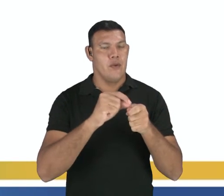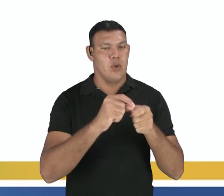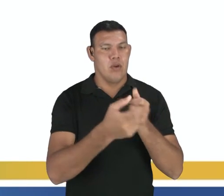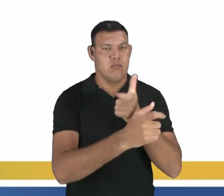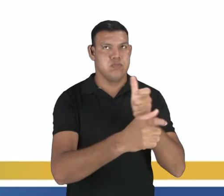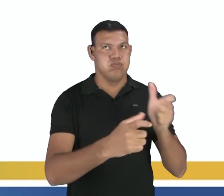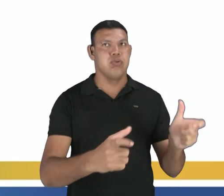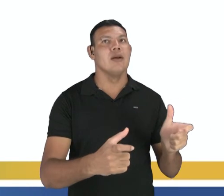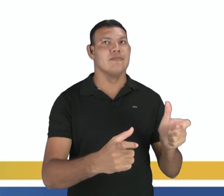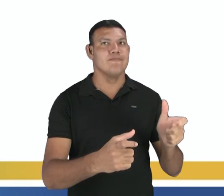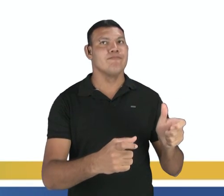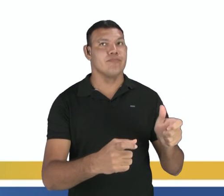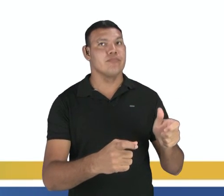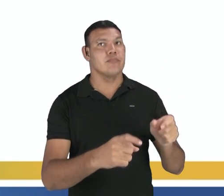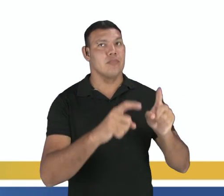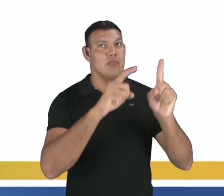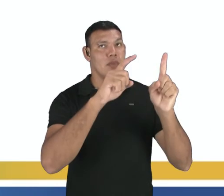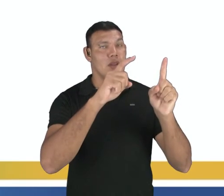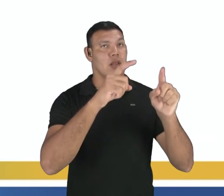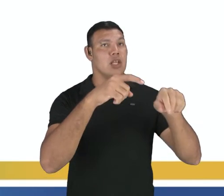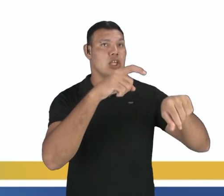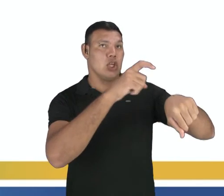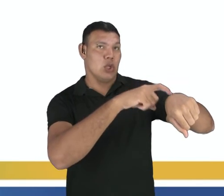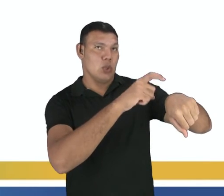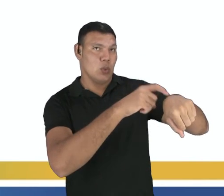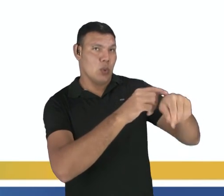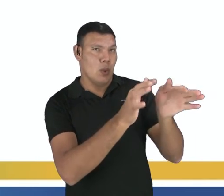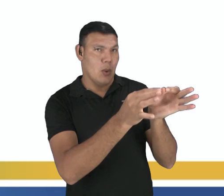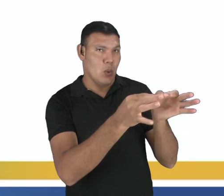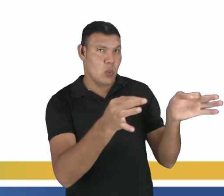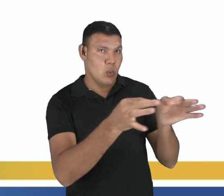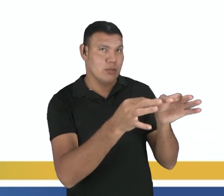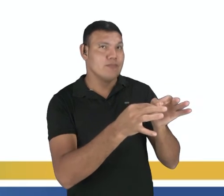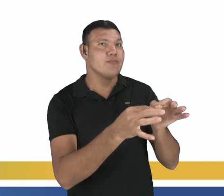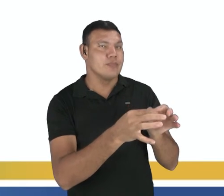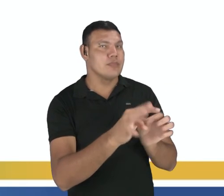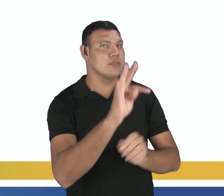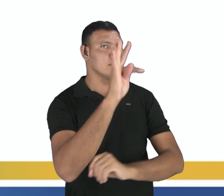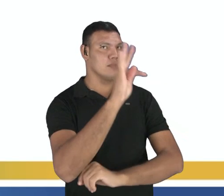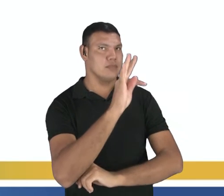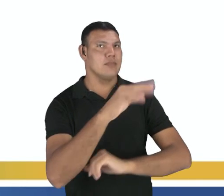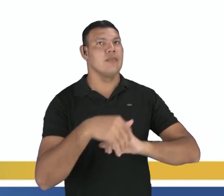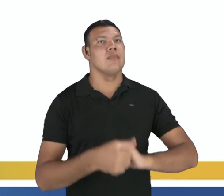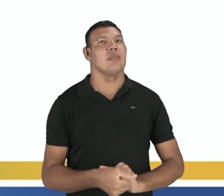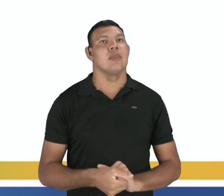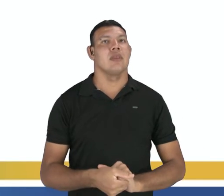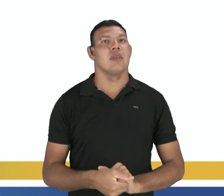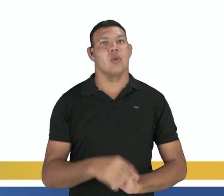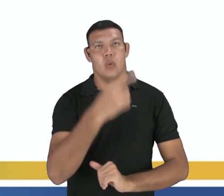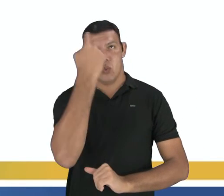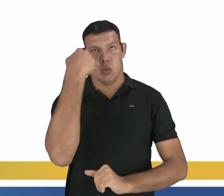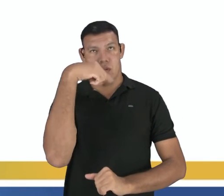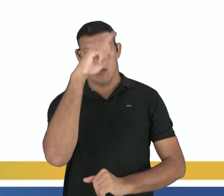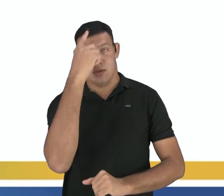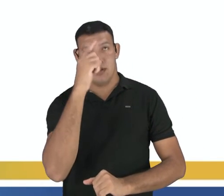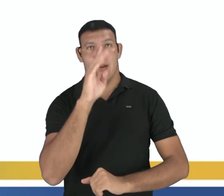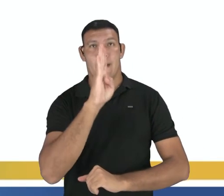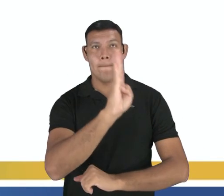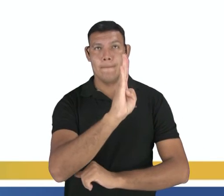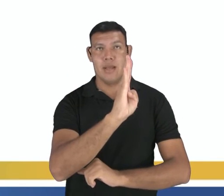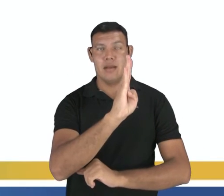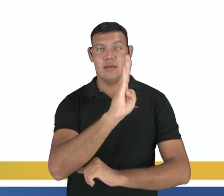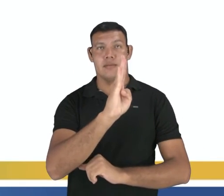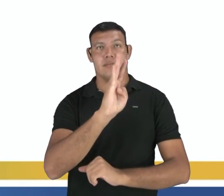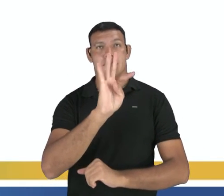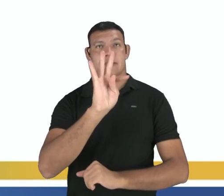em horas, é dado por B de tempo, bactéria em tempo, é igual a 2